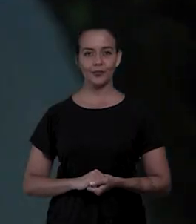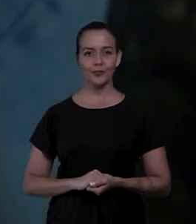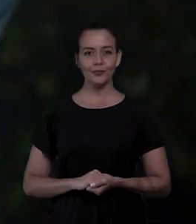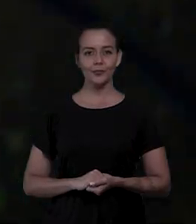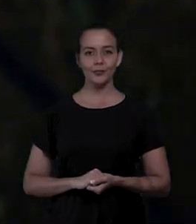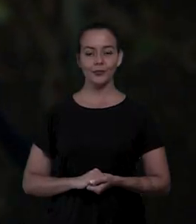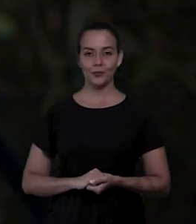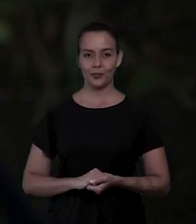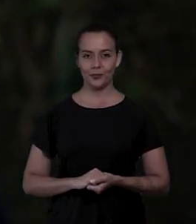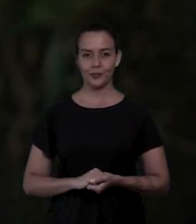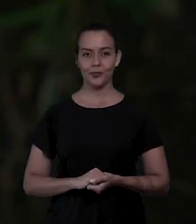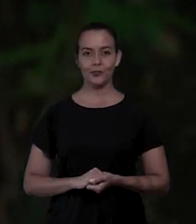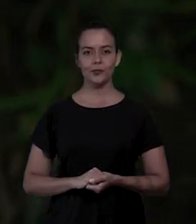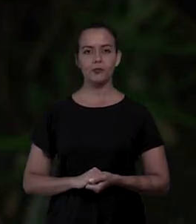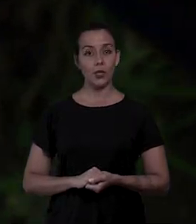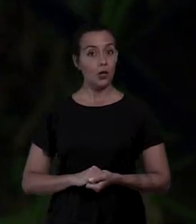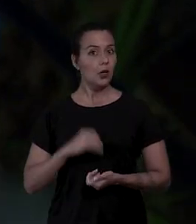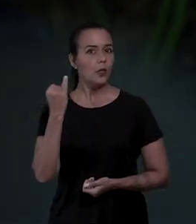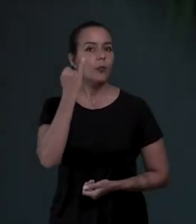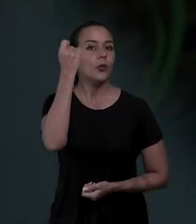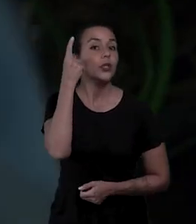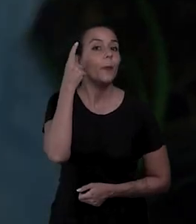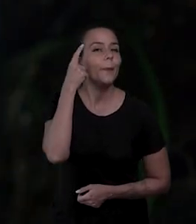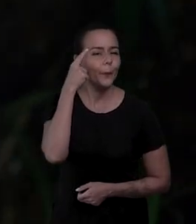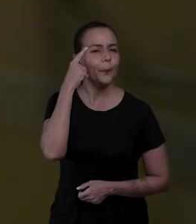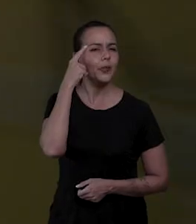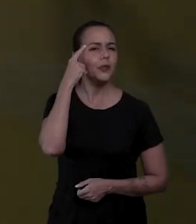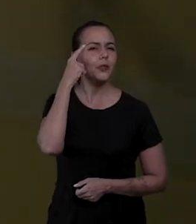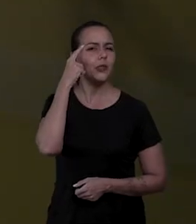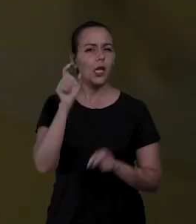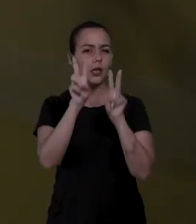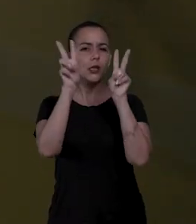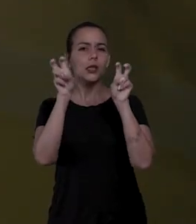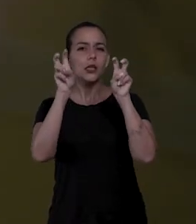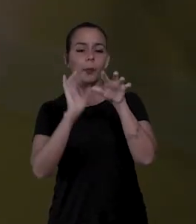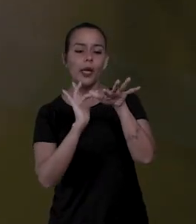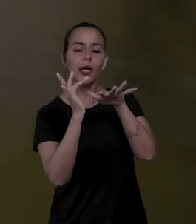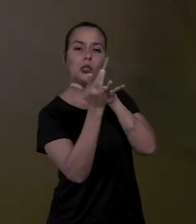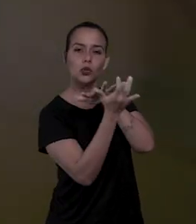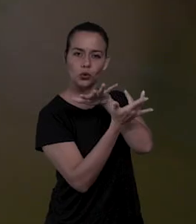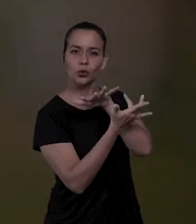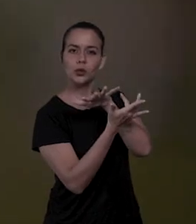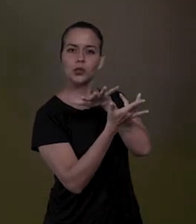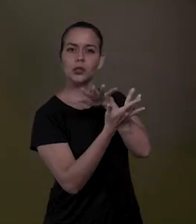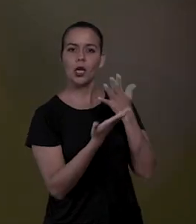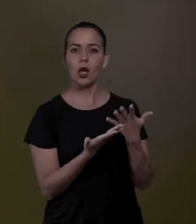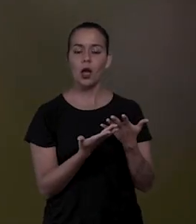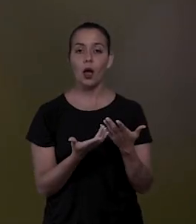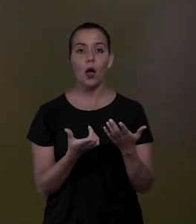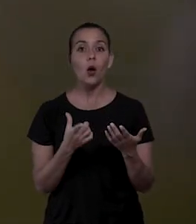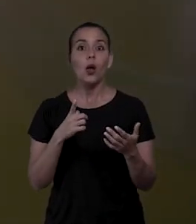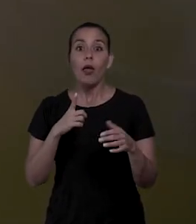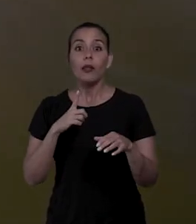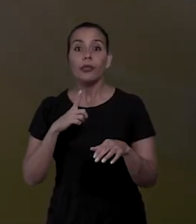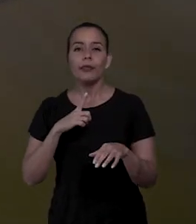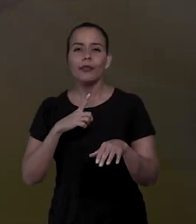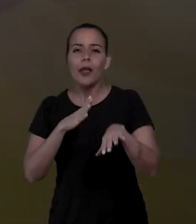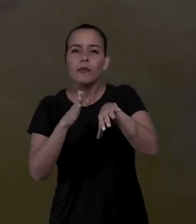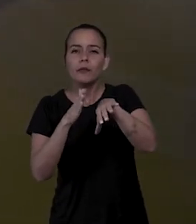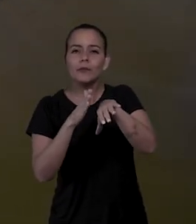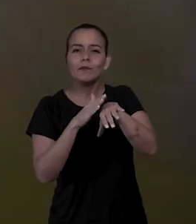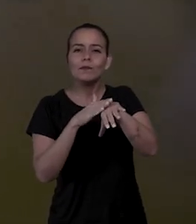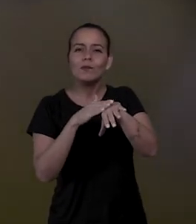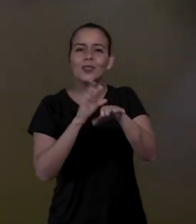uma escada caracol. E é importante a gente pensar, quando a gente fala de rede social digital, que elas são ferramentas concretas, né? Não